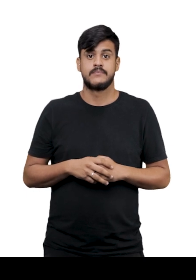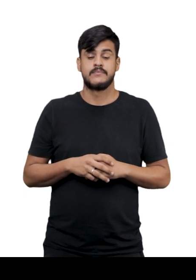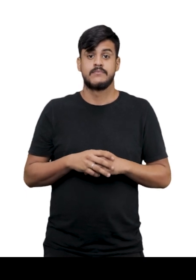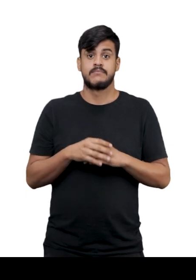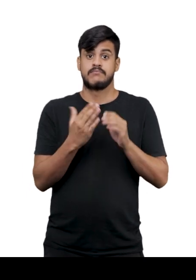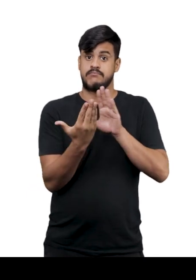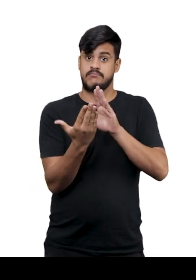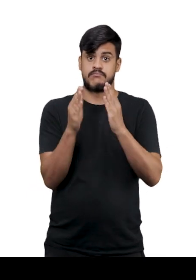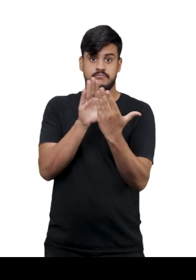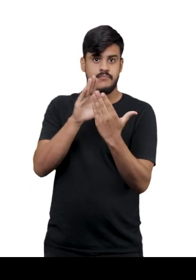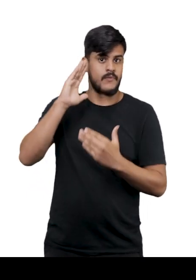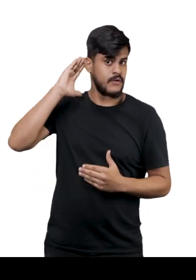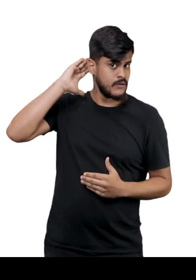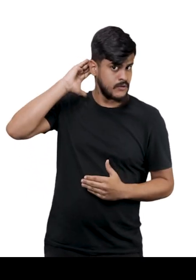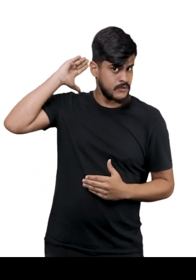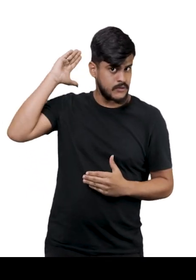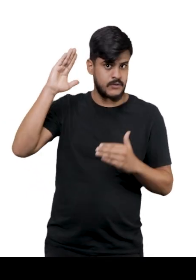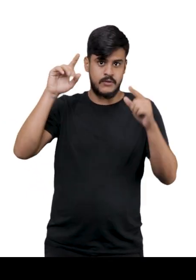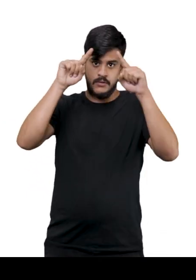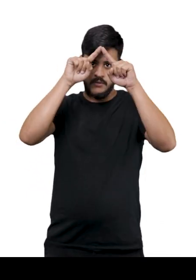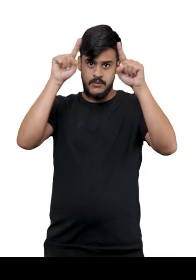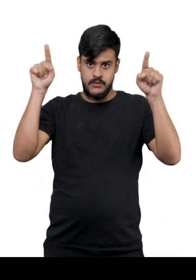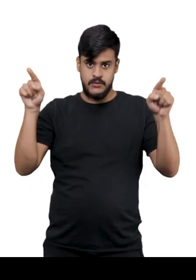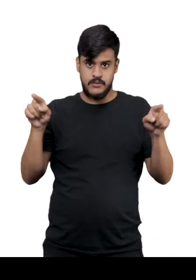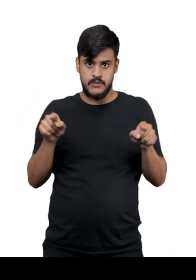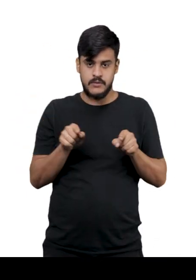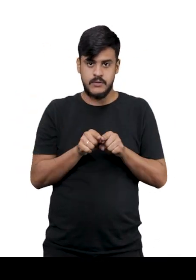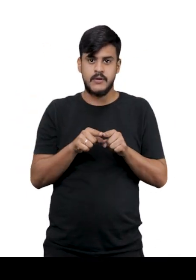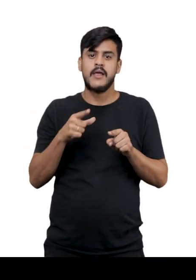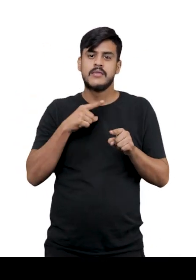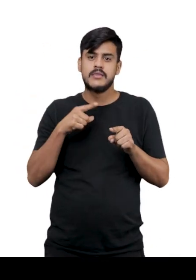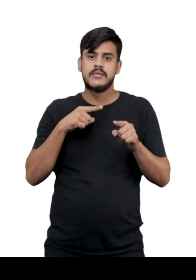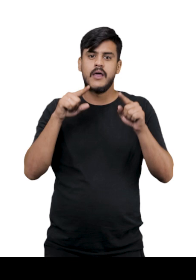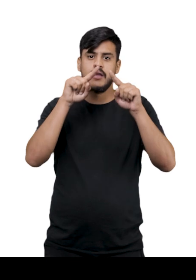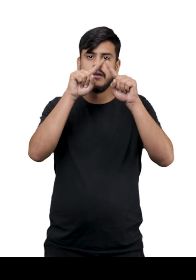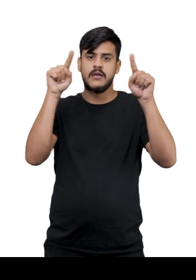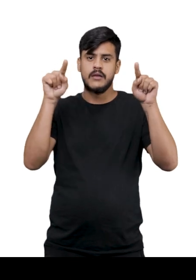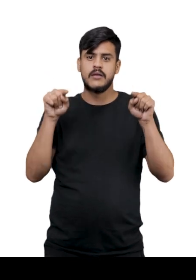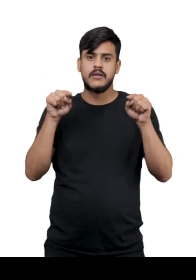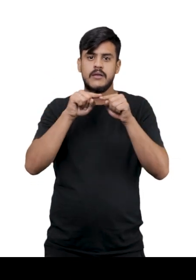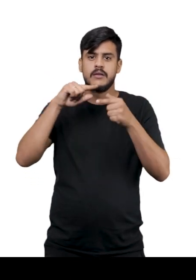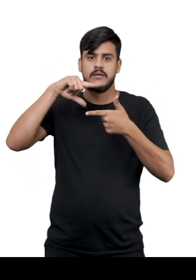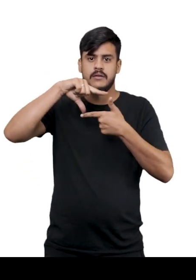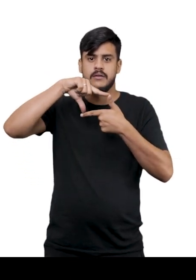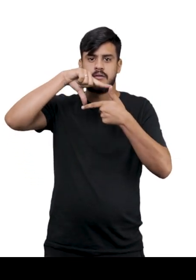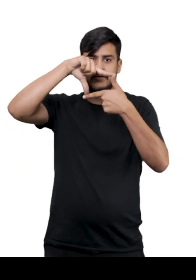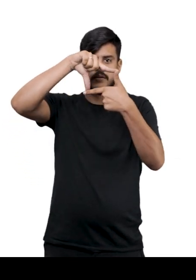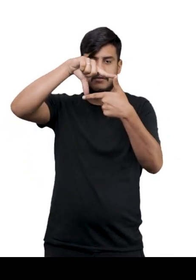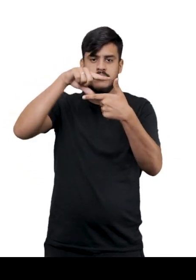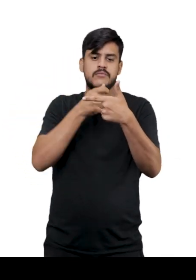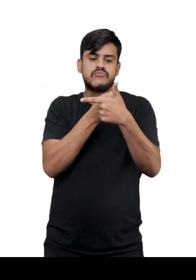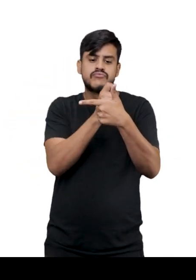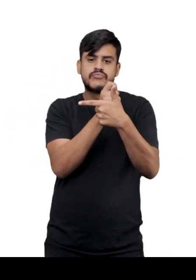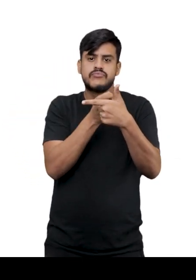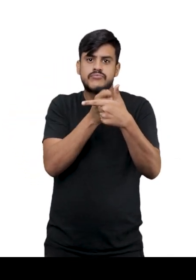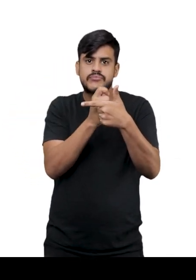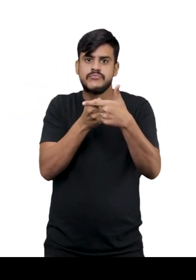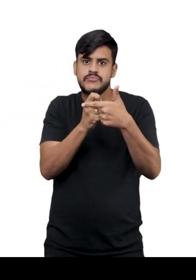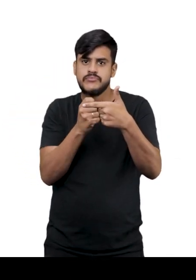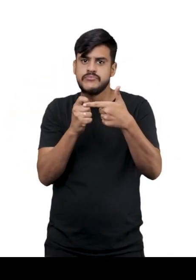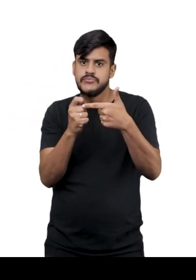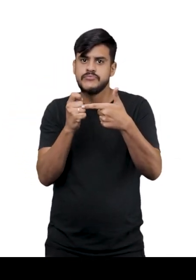Na parte posterior da escultura, na porção da cabeça da boneca, há uma forma geométrica entalhada na